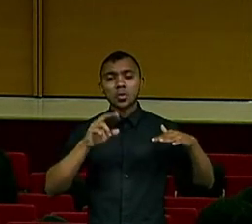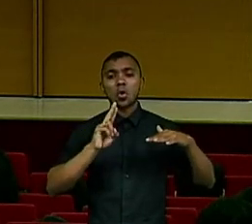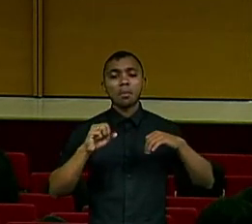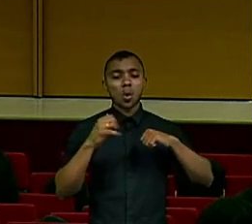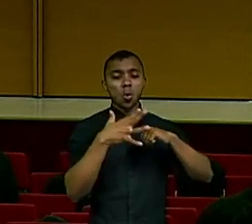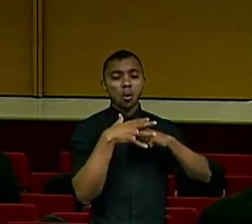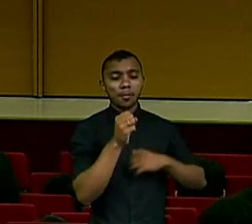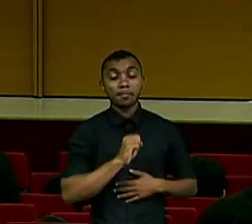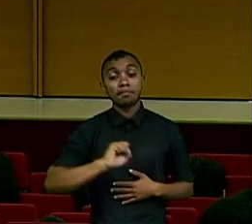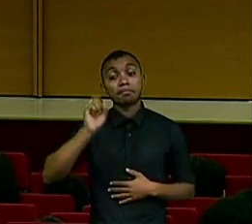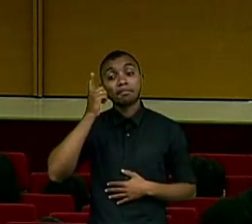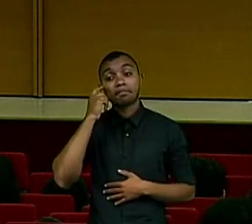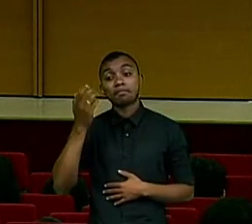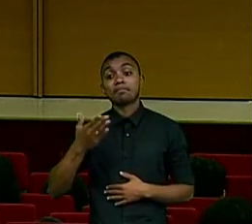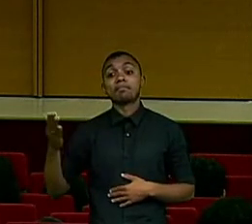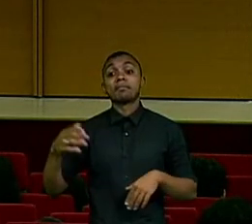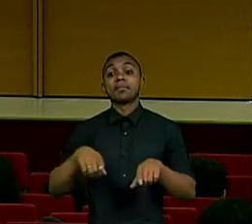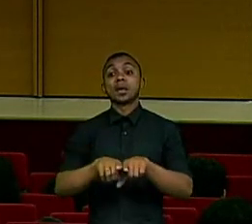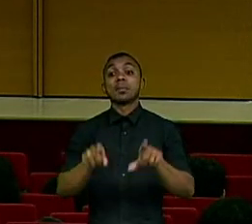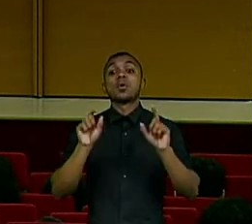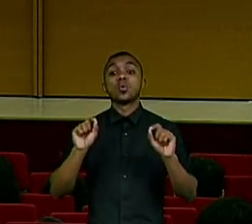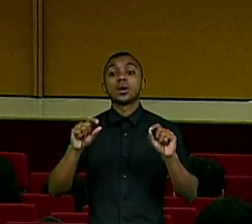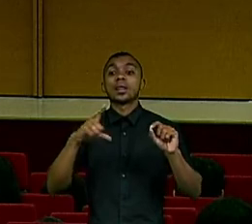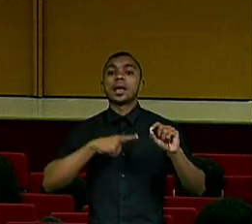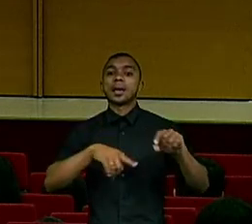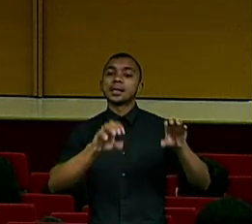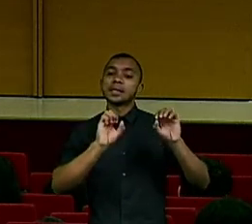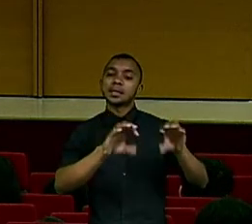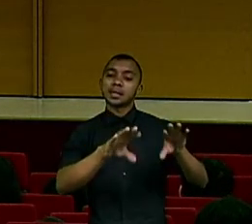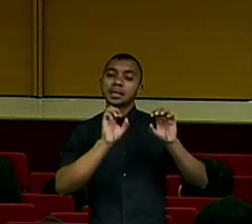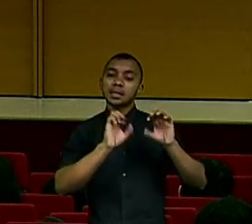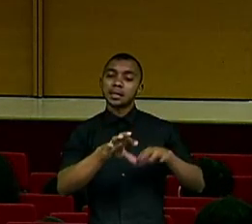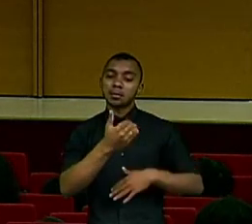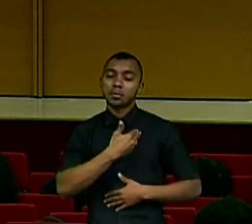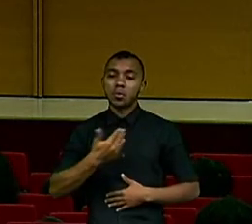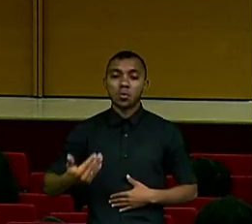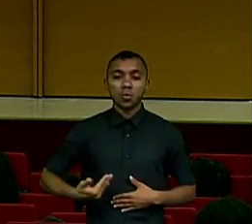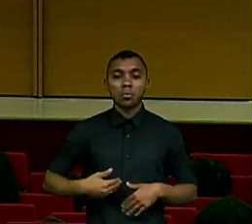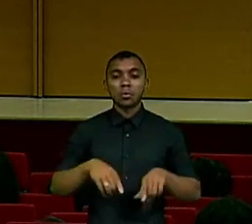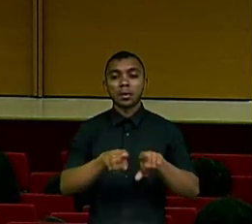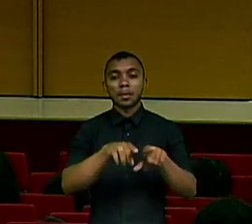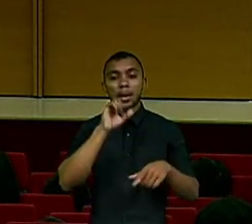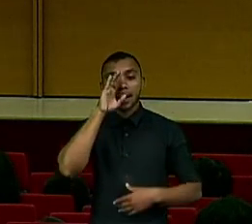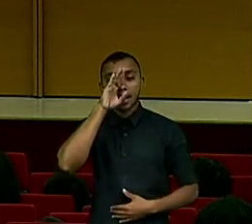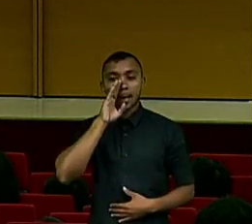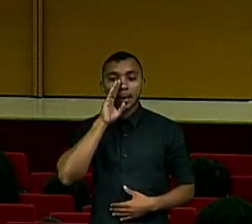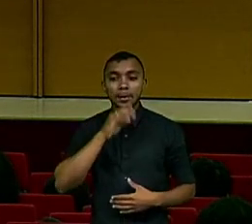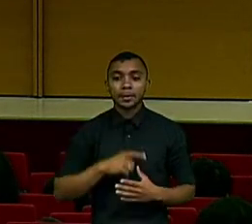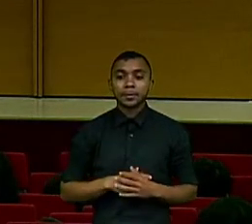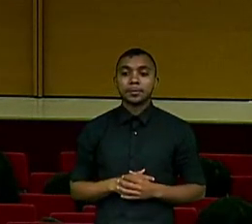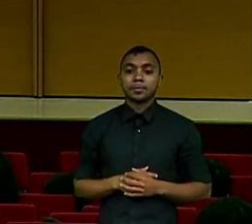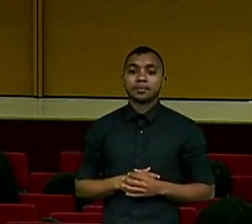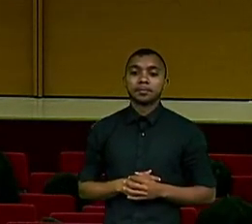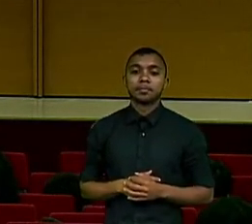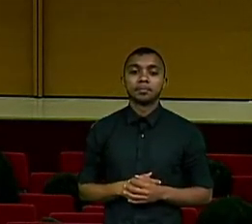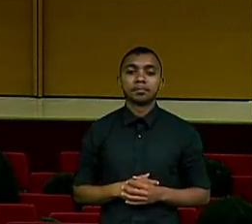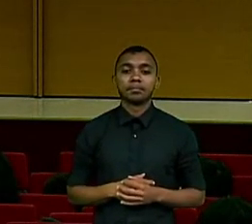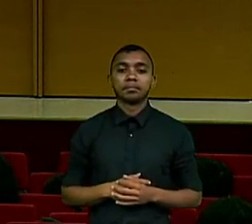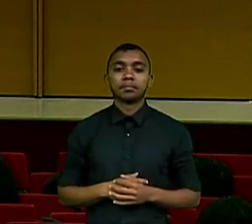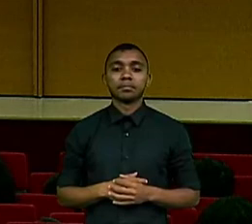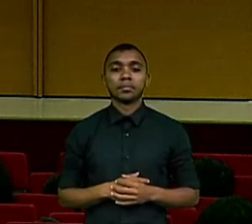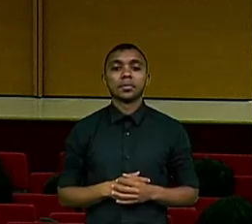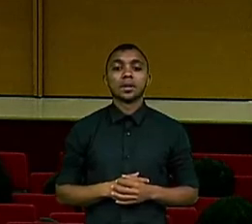você vai ter também o ensino público e gratuito também você vai ter direitos